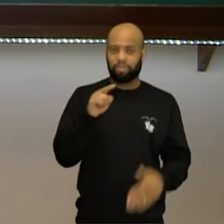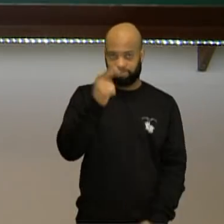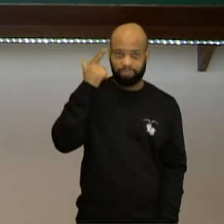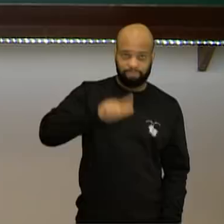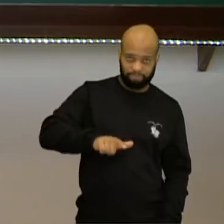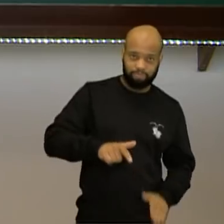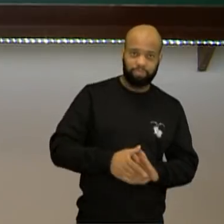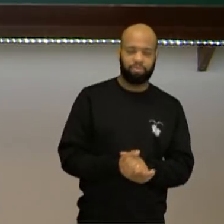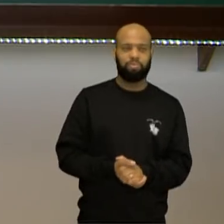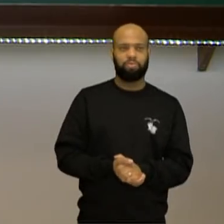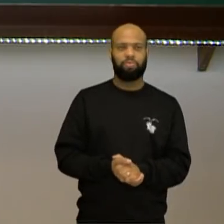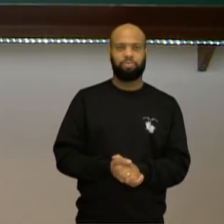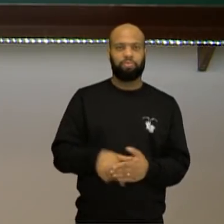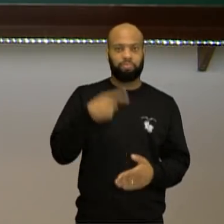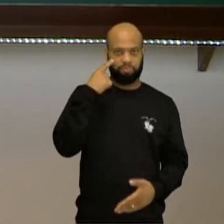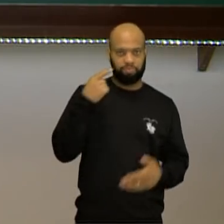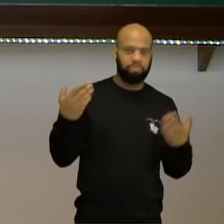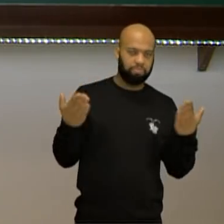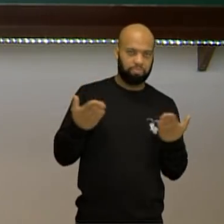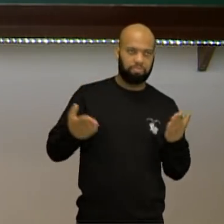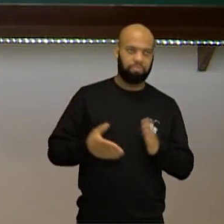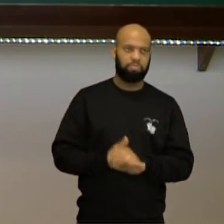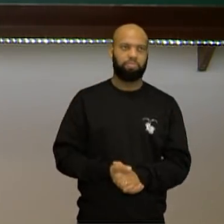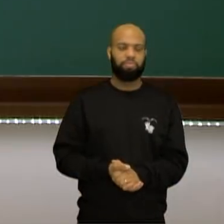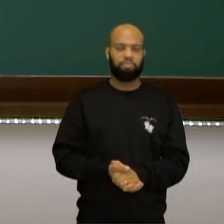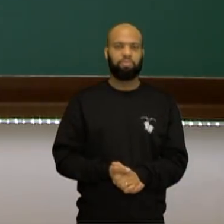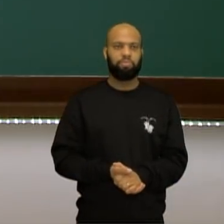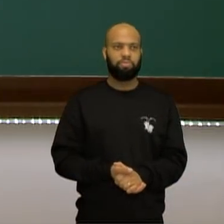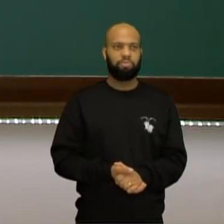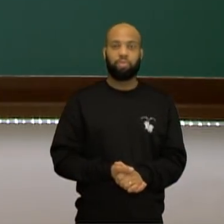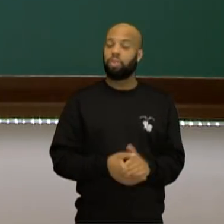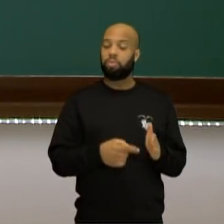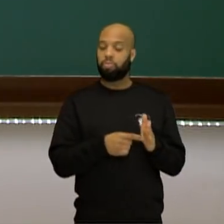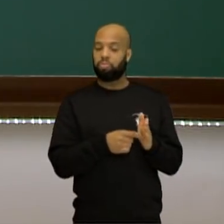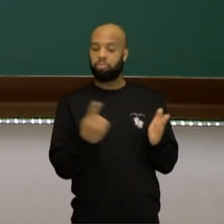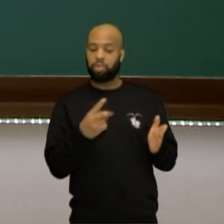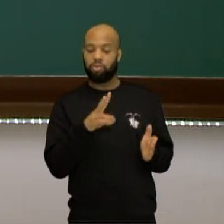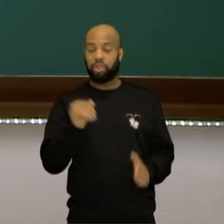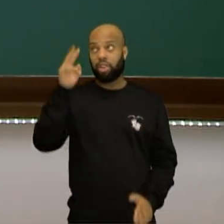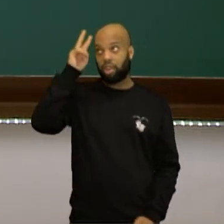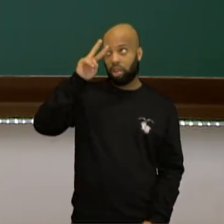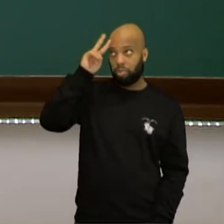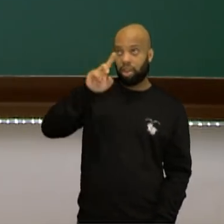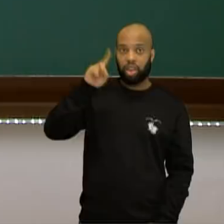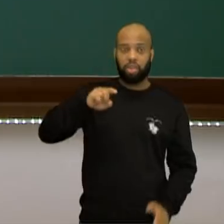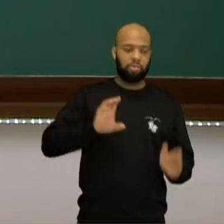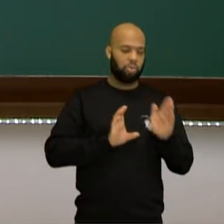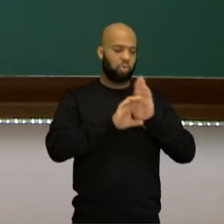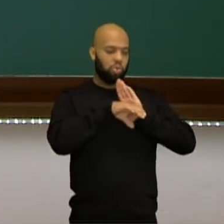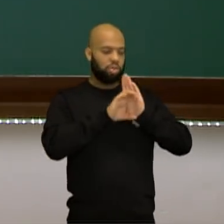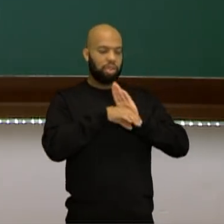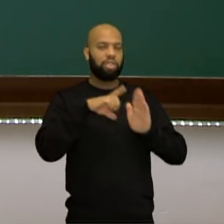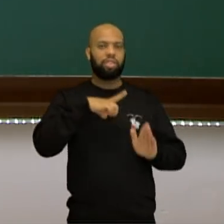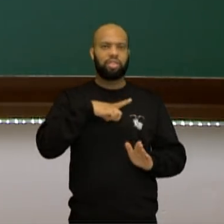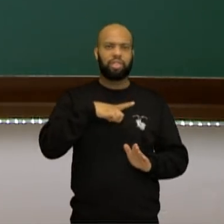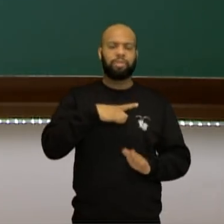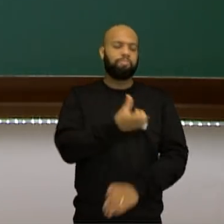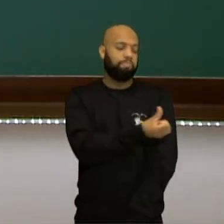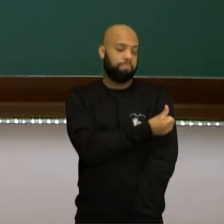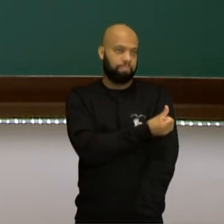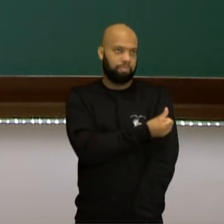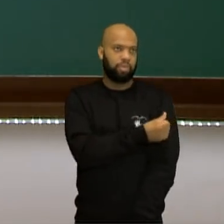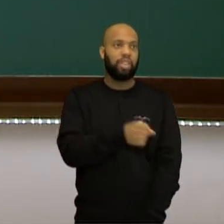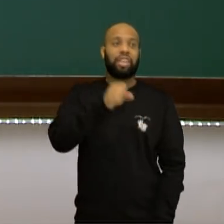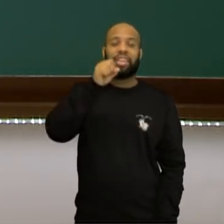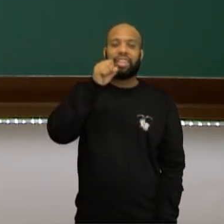conseguiu? Vamos conferir então. Primeiro vamos relembrar alguns conceitos, né, lá do 6º ano. Se